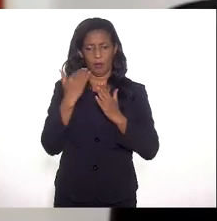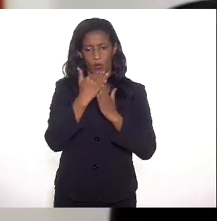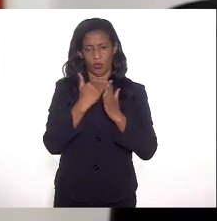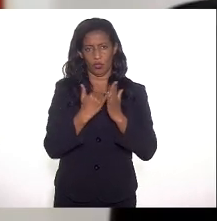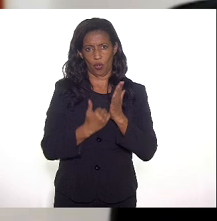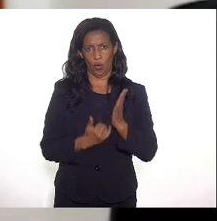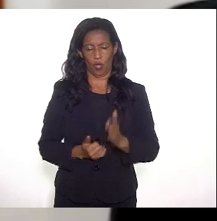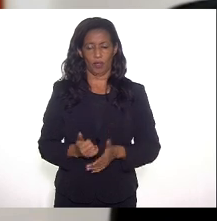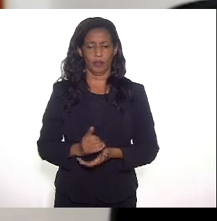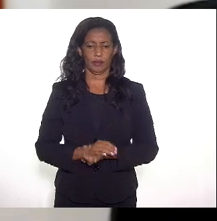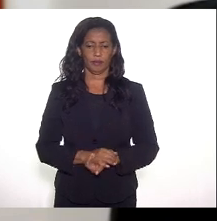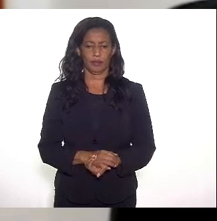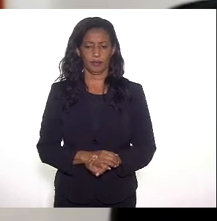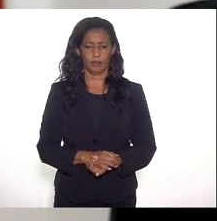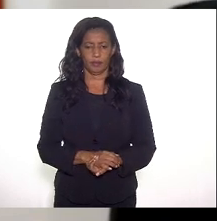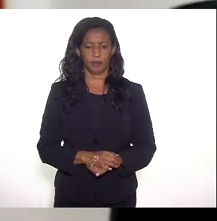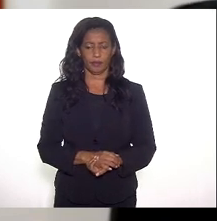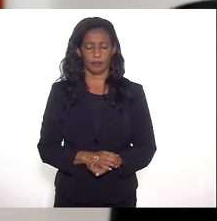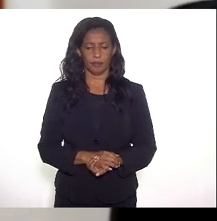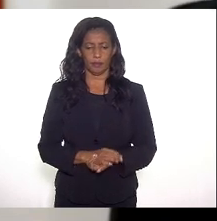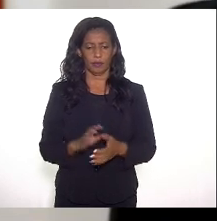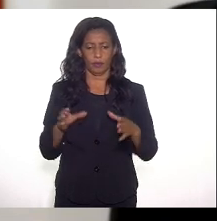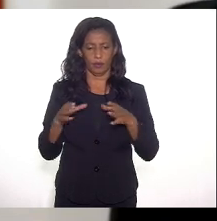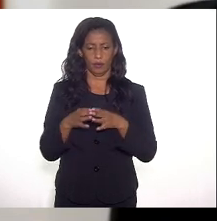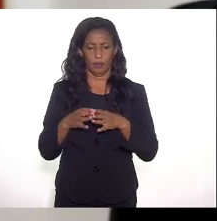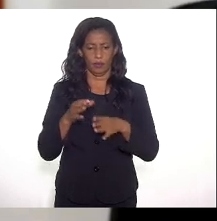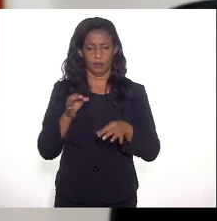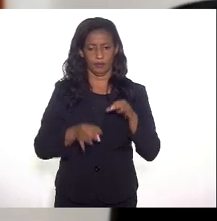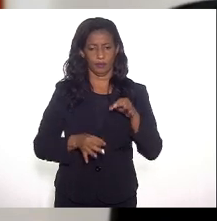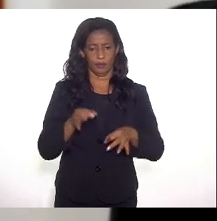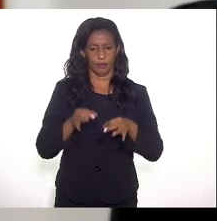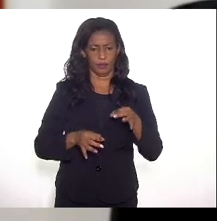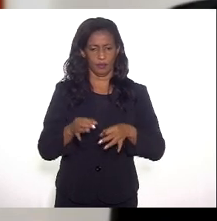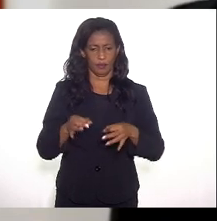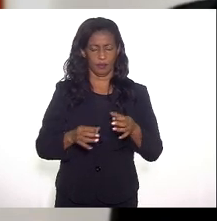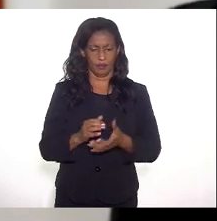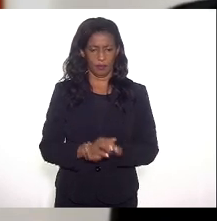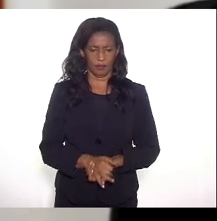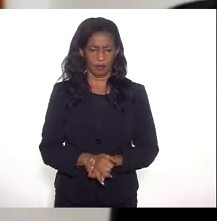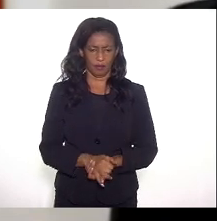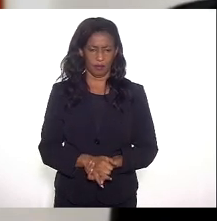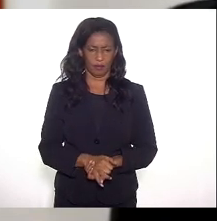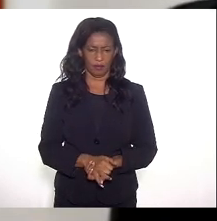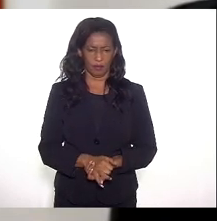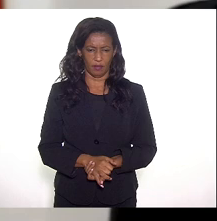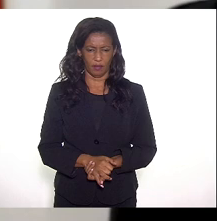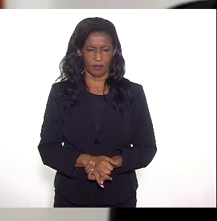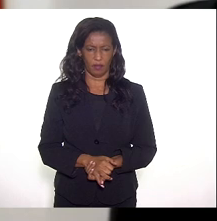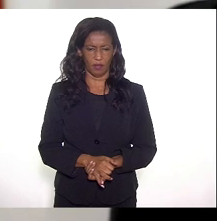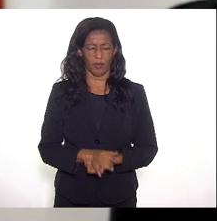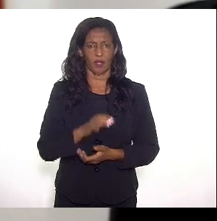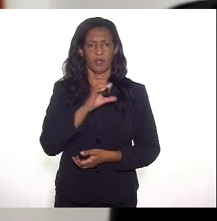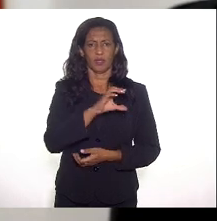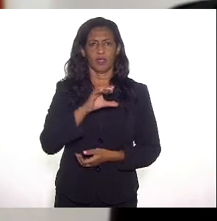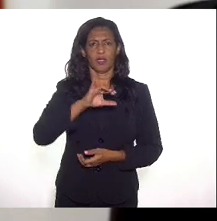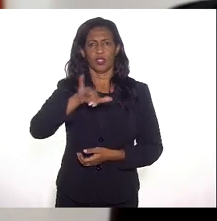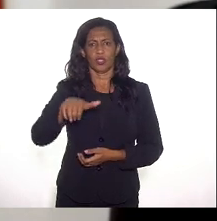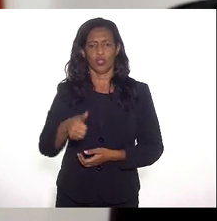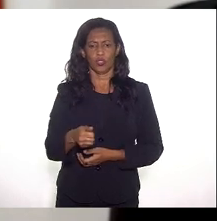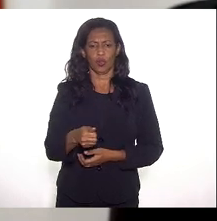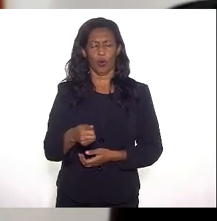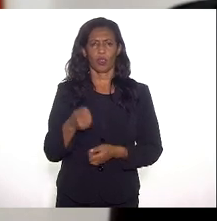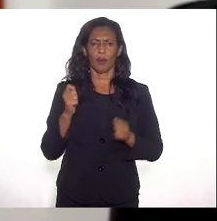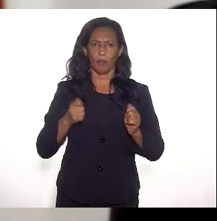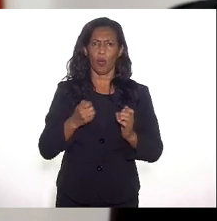deputada Dani Monteiro. Pela Comissão de Constituição e Justiça, se pode também, o Márcio agora, pela CCJ, ajustar